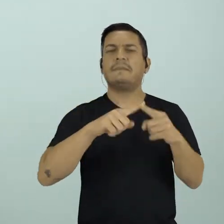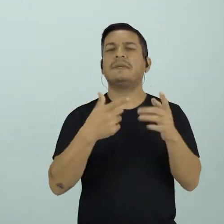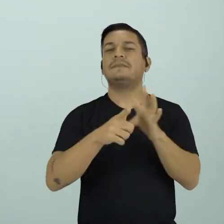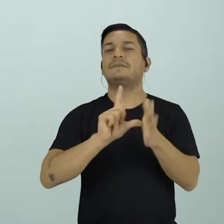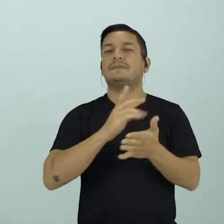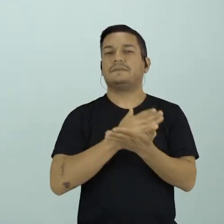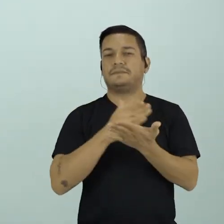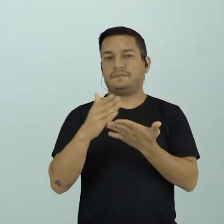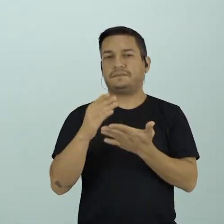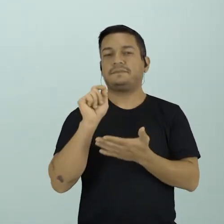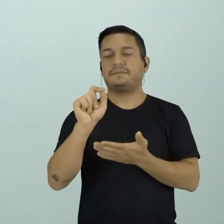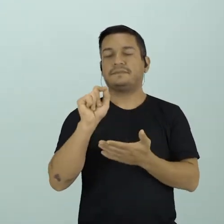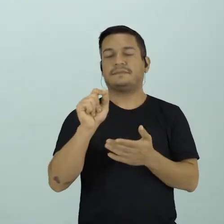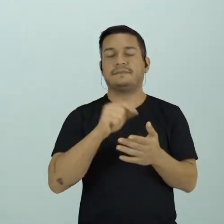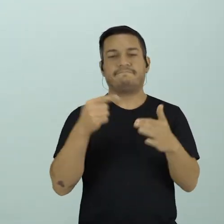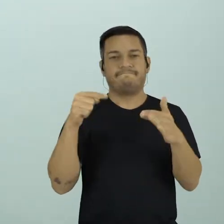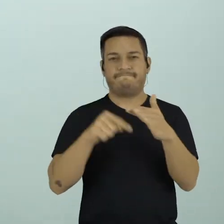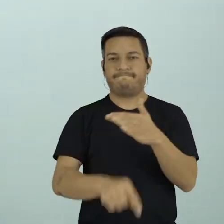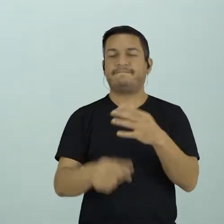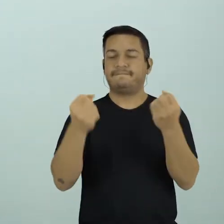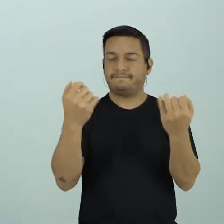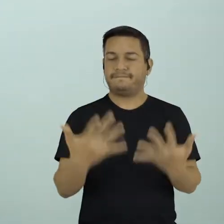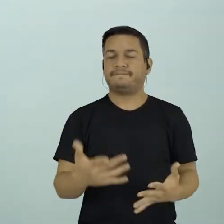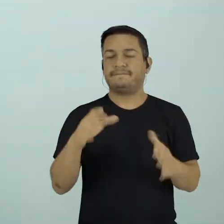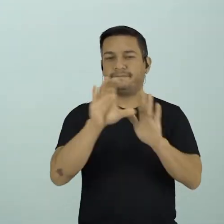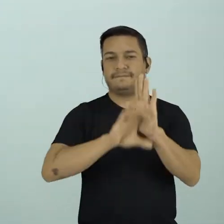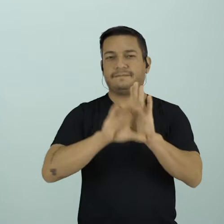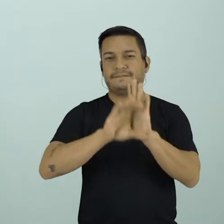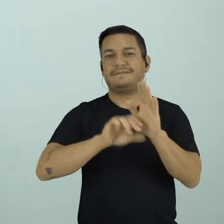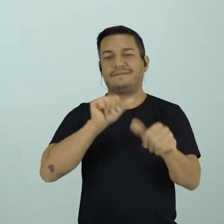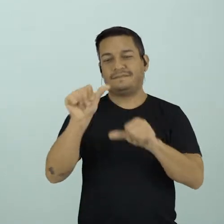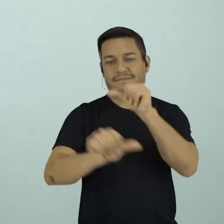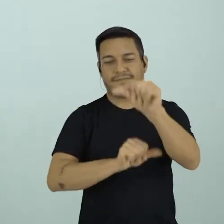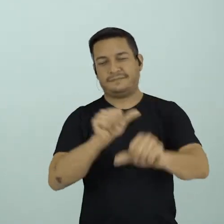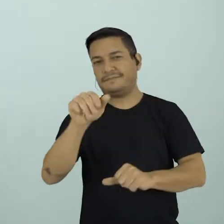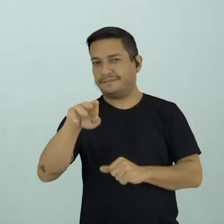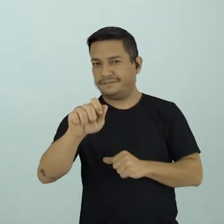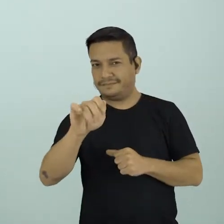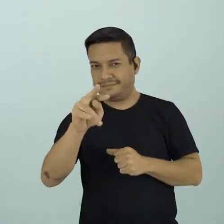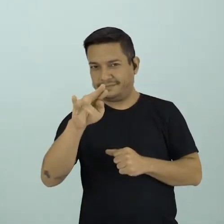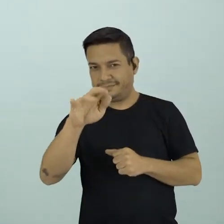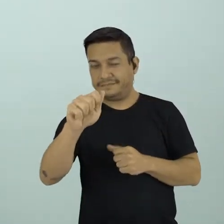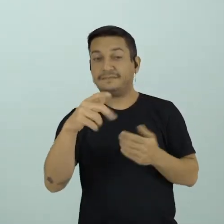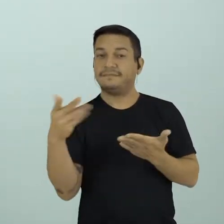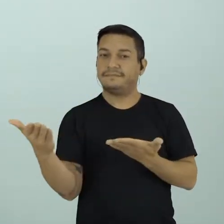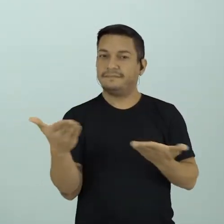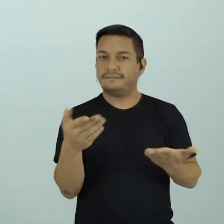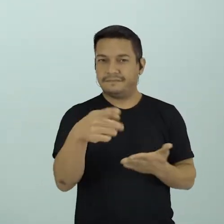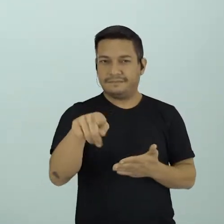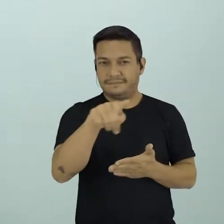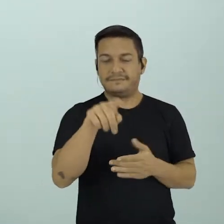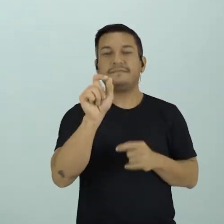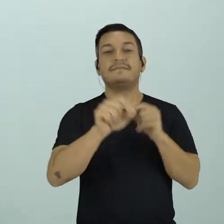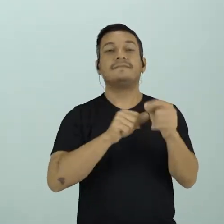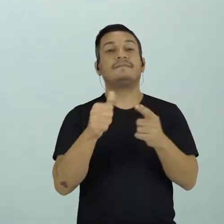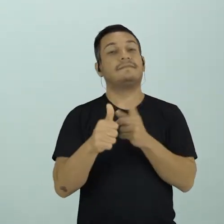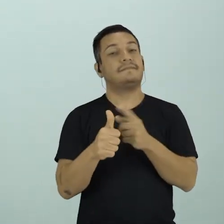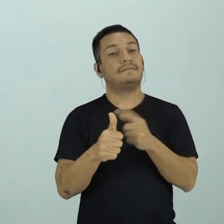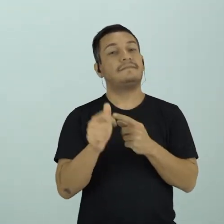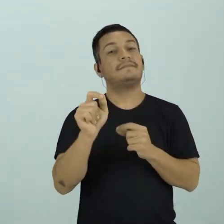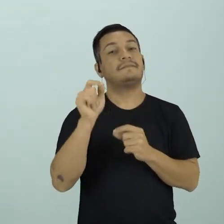nós começarmos a nos aprofundar no nosso conteúdo, que é transformação da matéria, eu convido vocês para